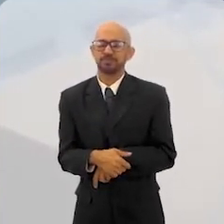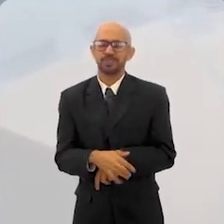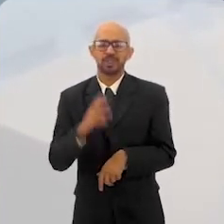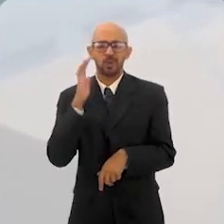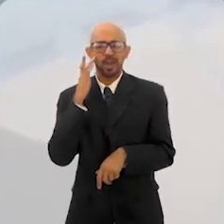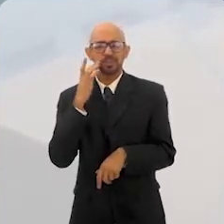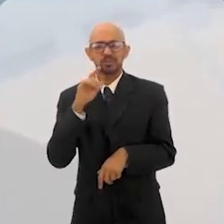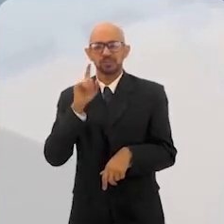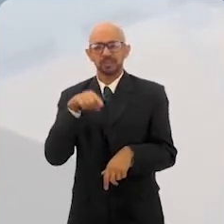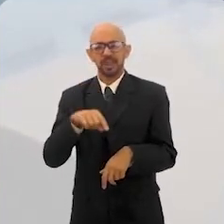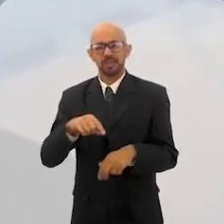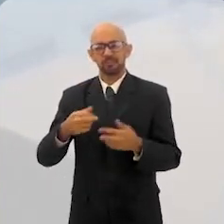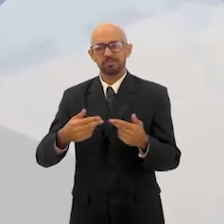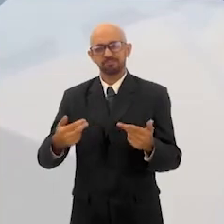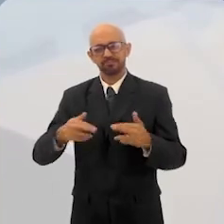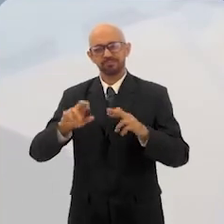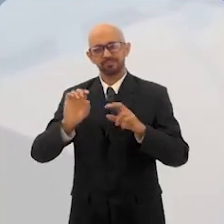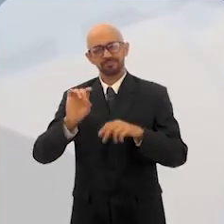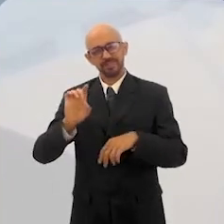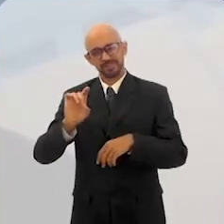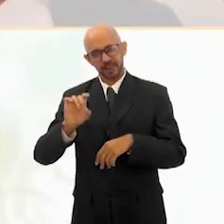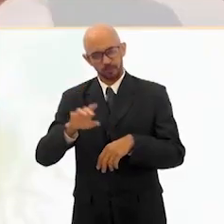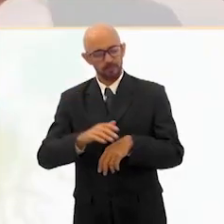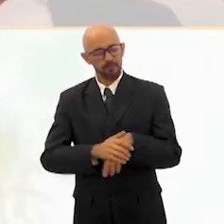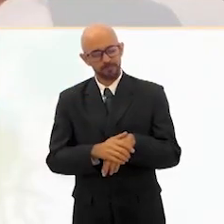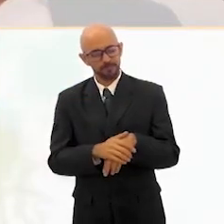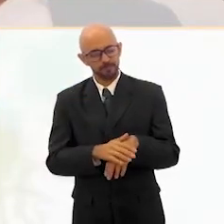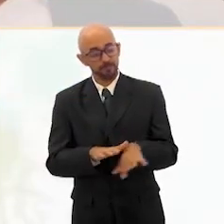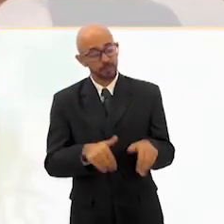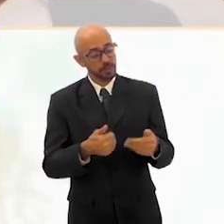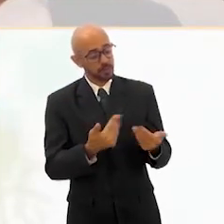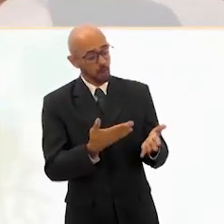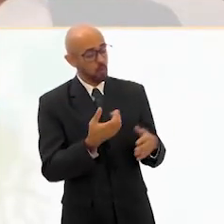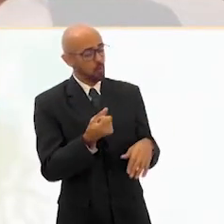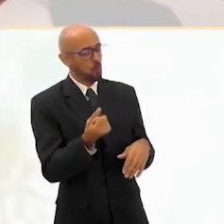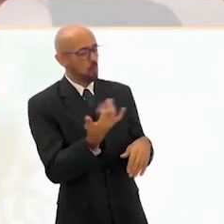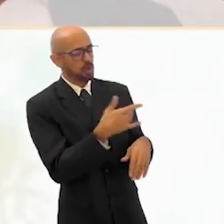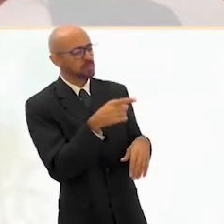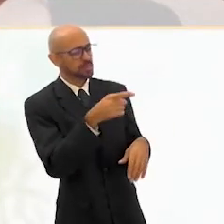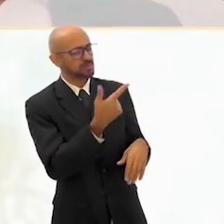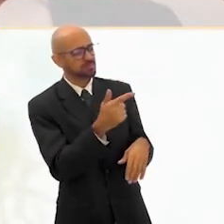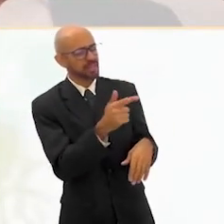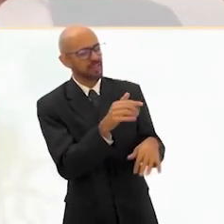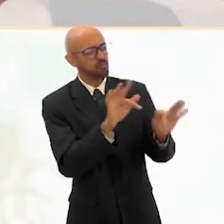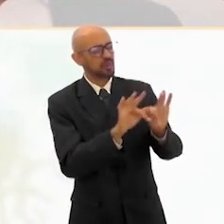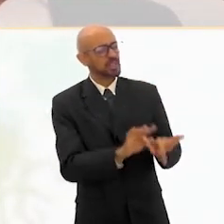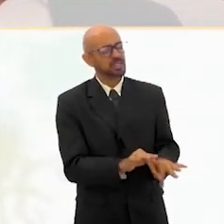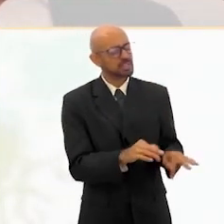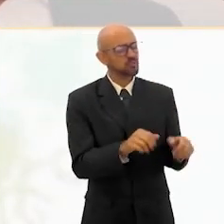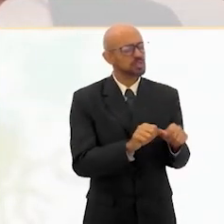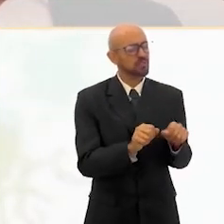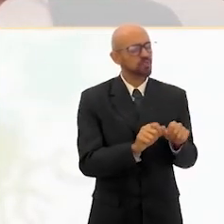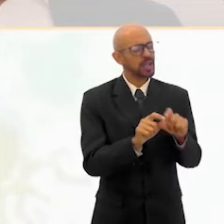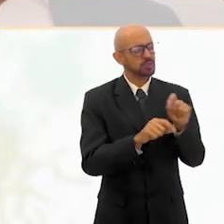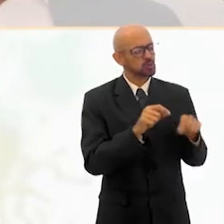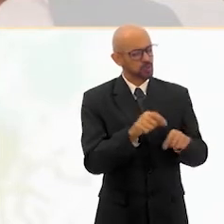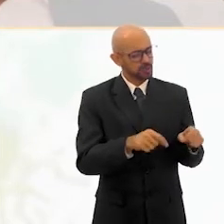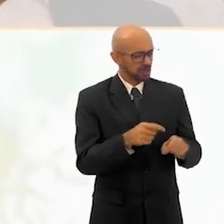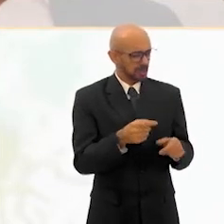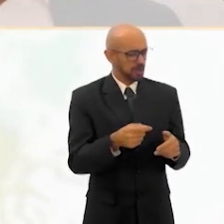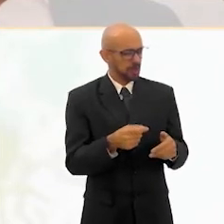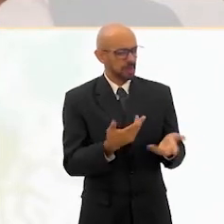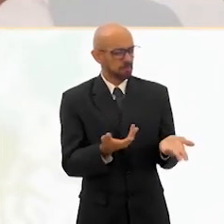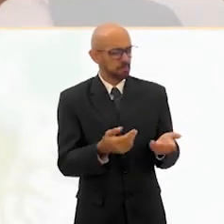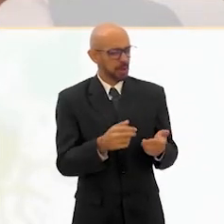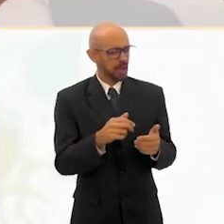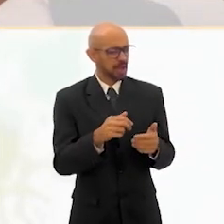e eu acho que isso é um diferencial. E quando você não tá feliz, como é que é, Rafael? Como é que você faz para sair do